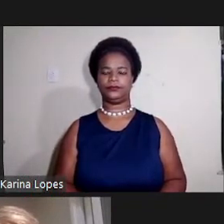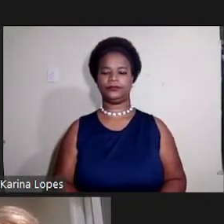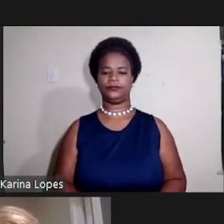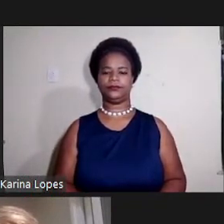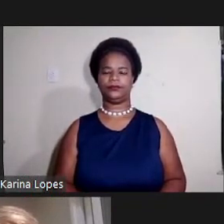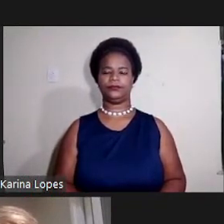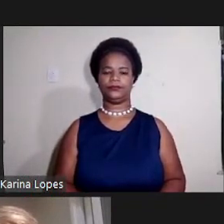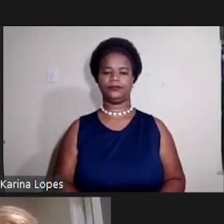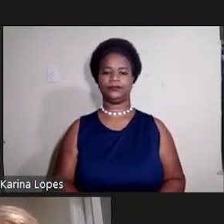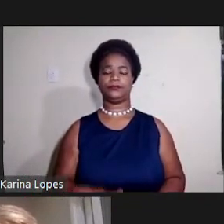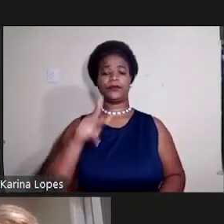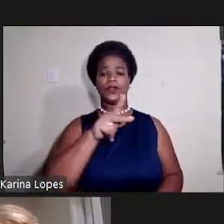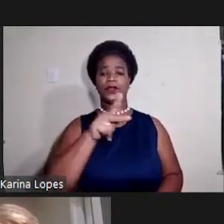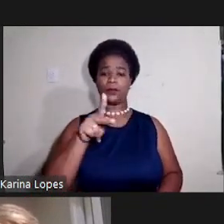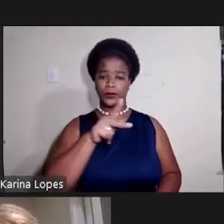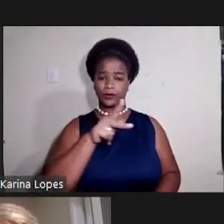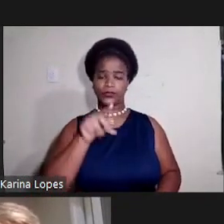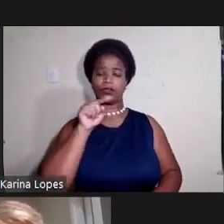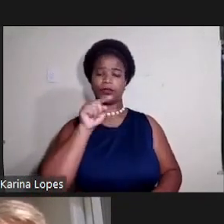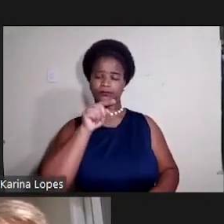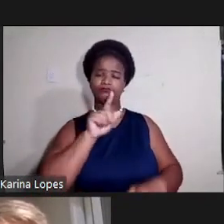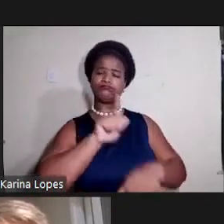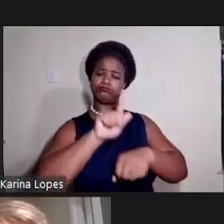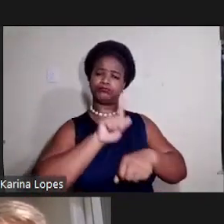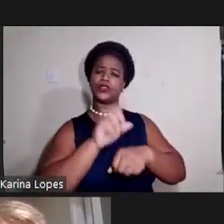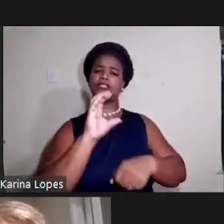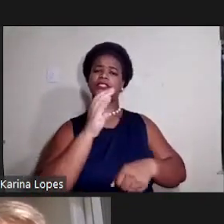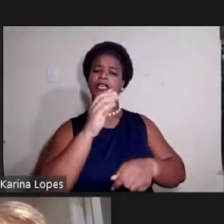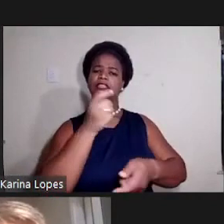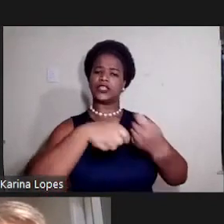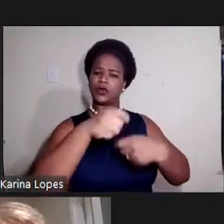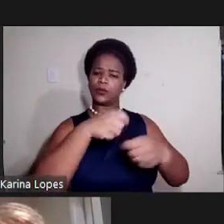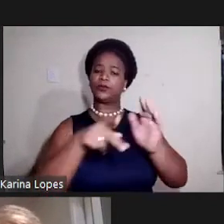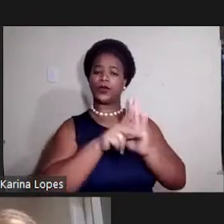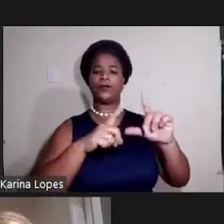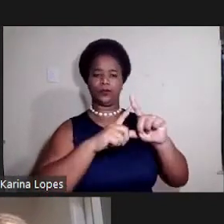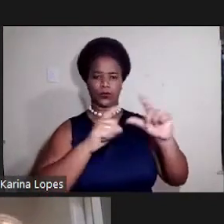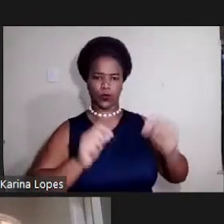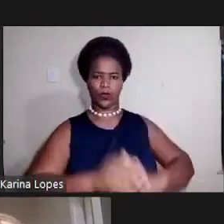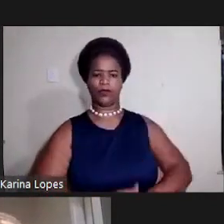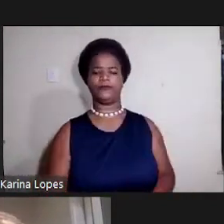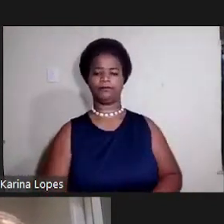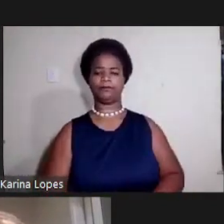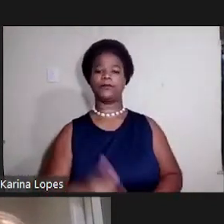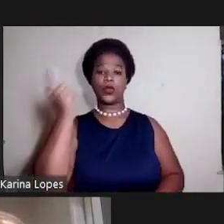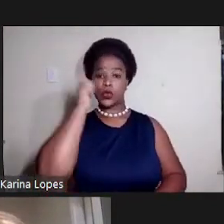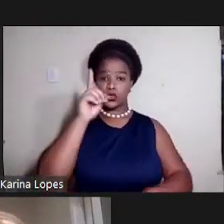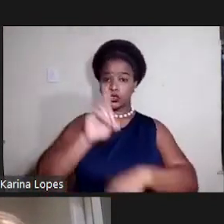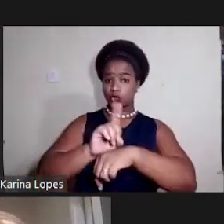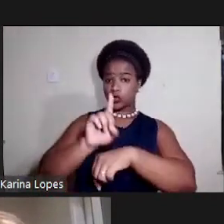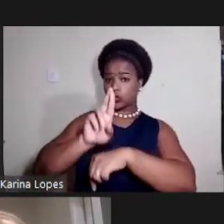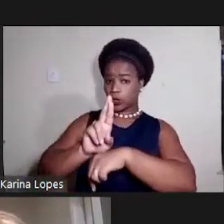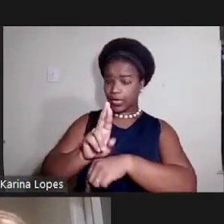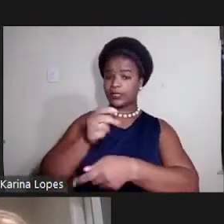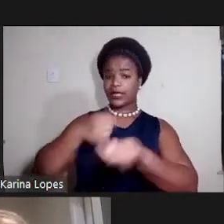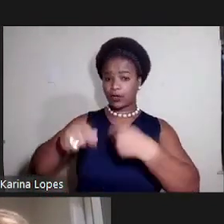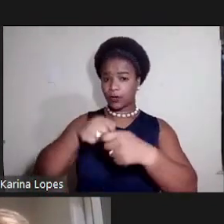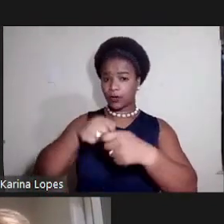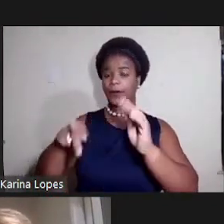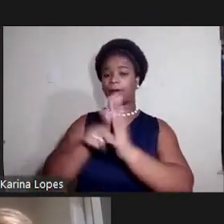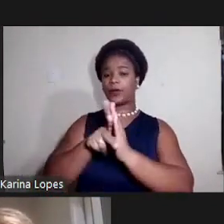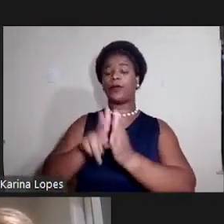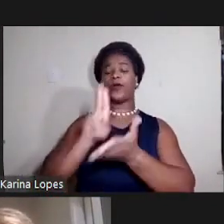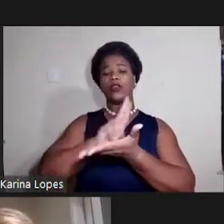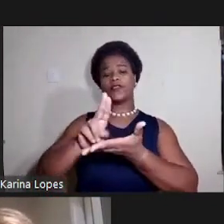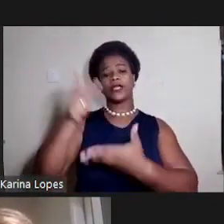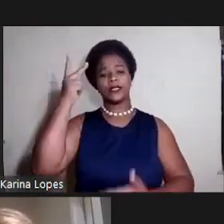Professor é graduado em Ciências Econômicas pela UFJF, obteve o doutorado em Economia pela Universidade de São Paulo, e